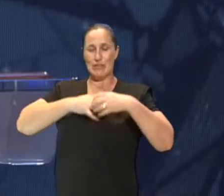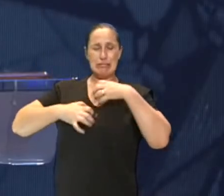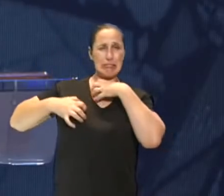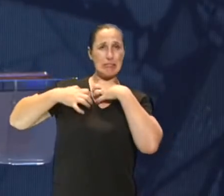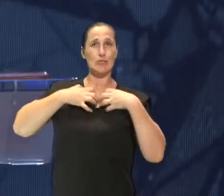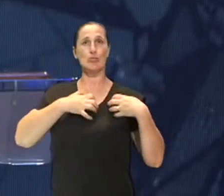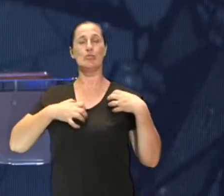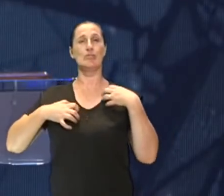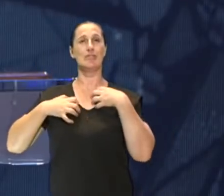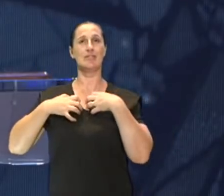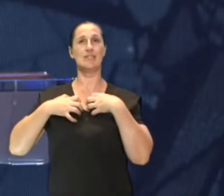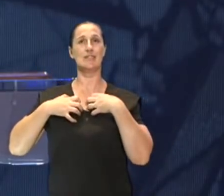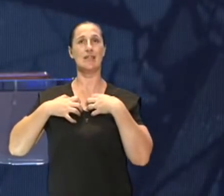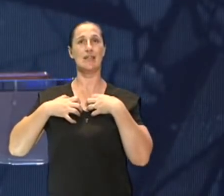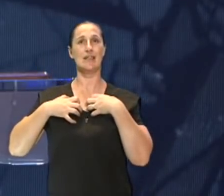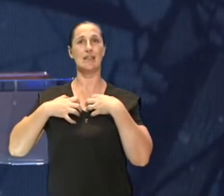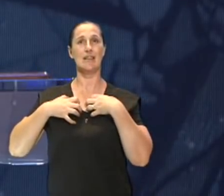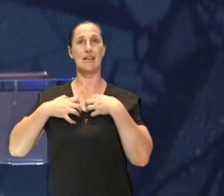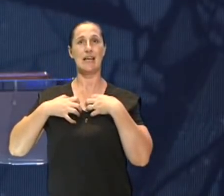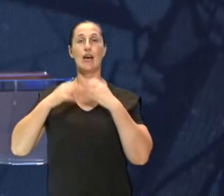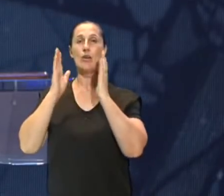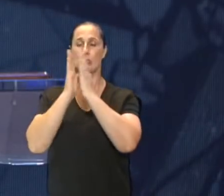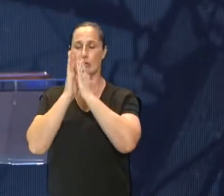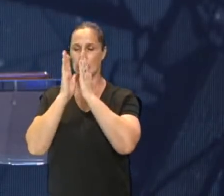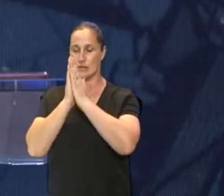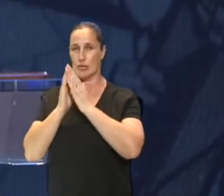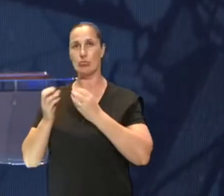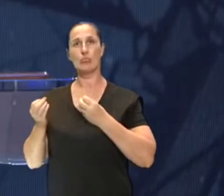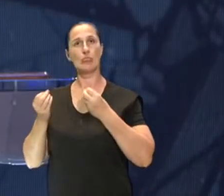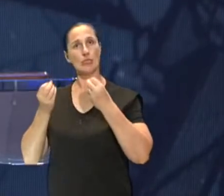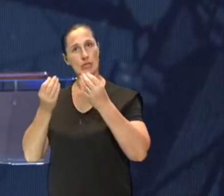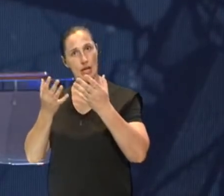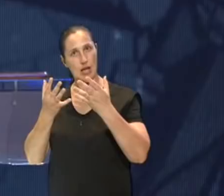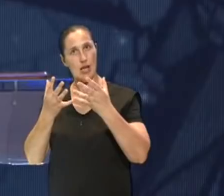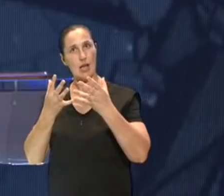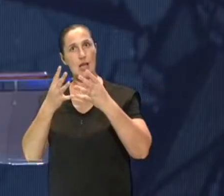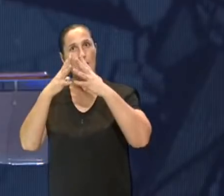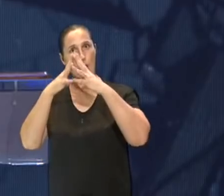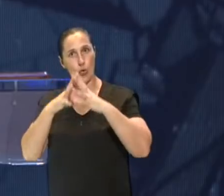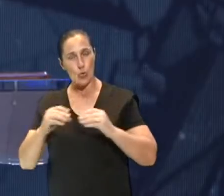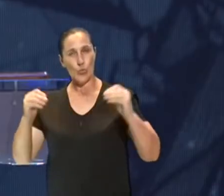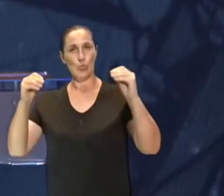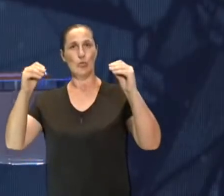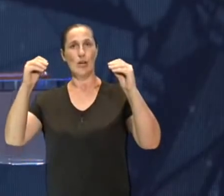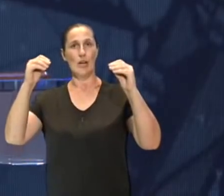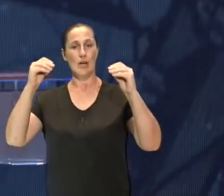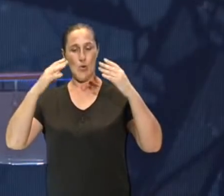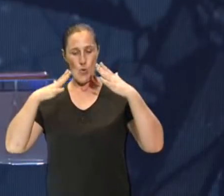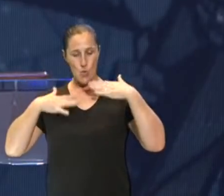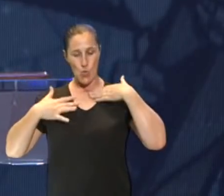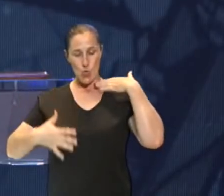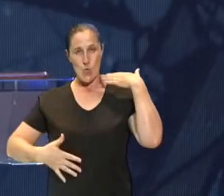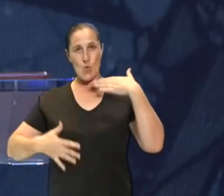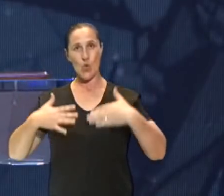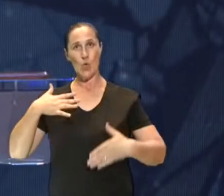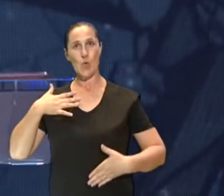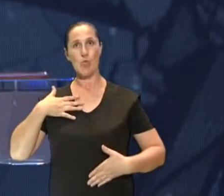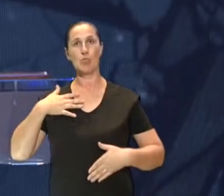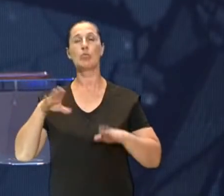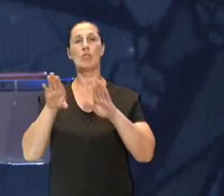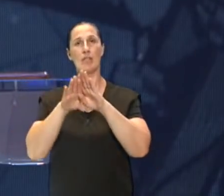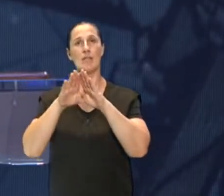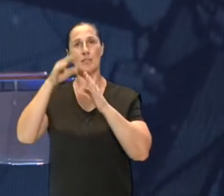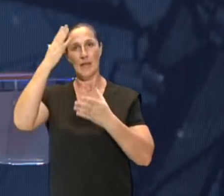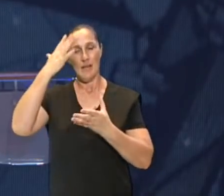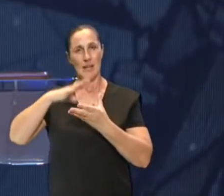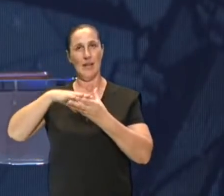A oração cura o corpo e a alma. É isso que esse texto está ensinando para a